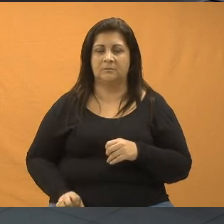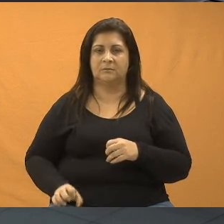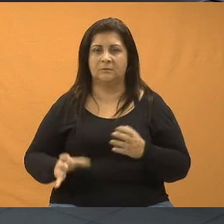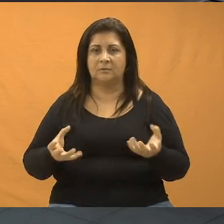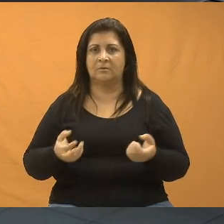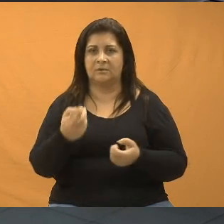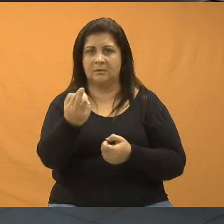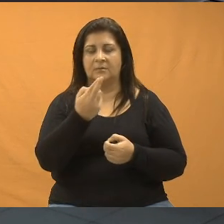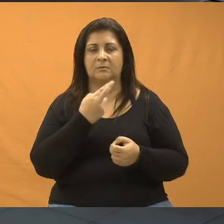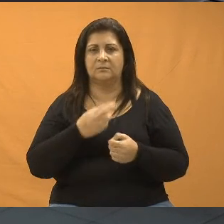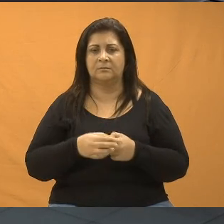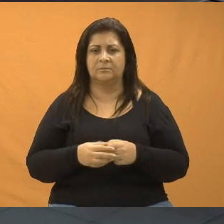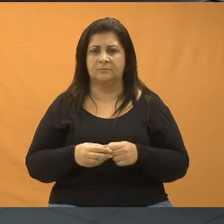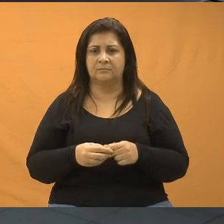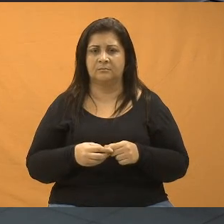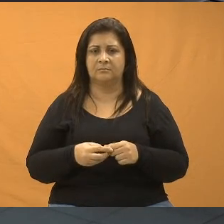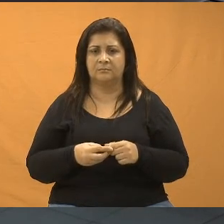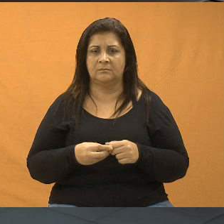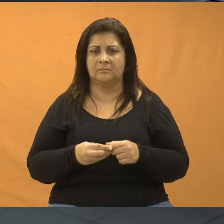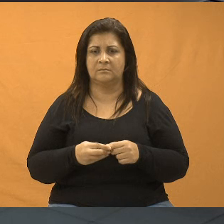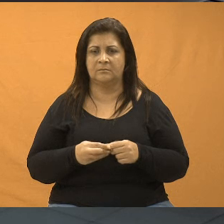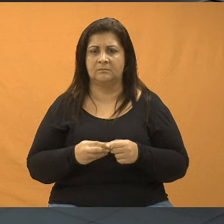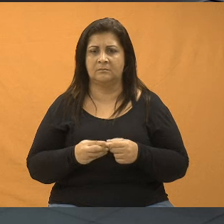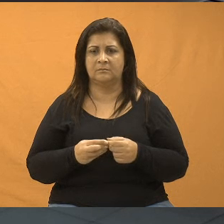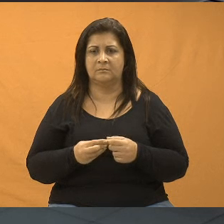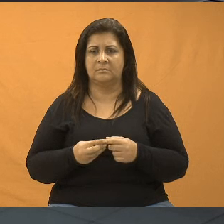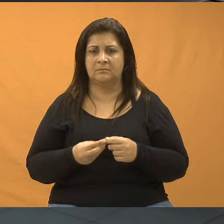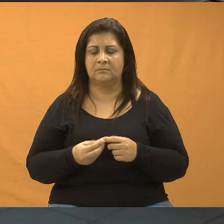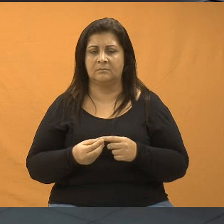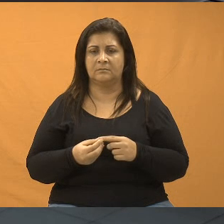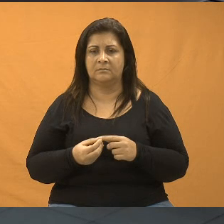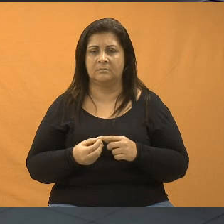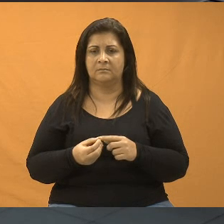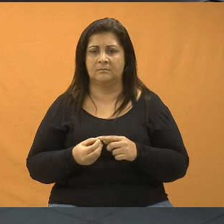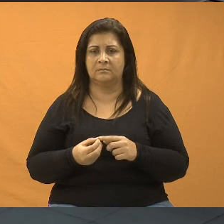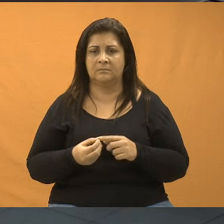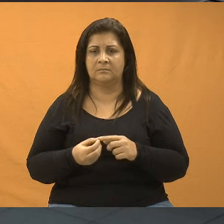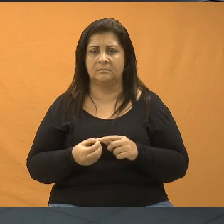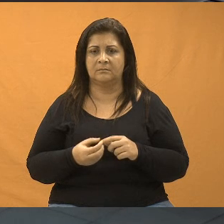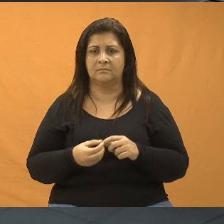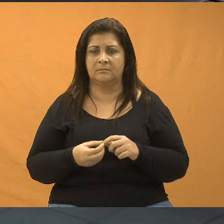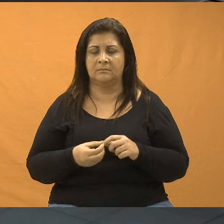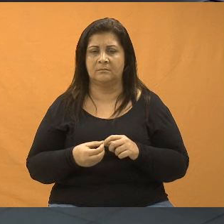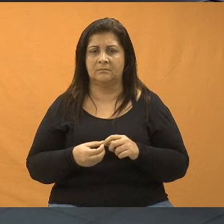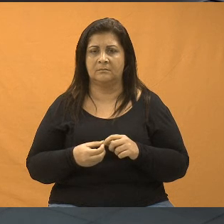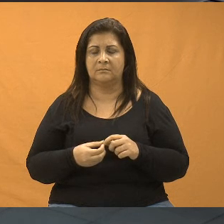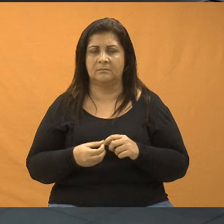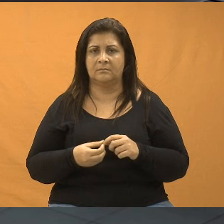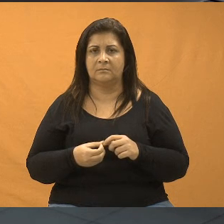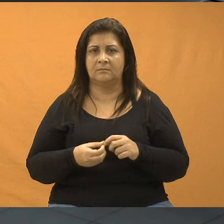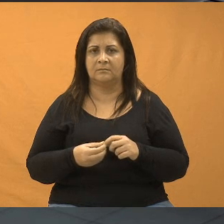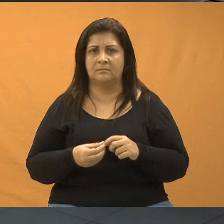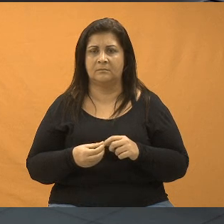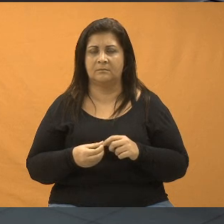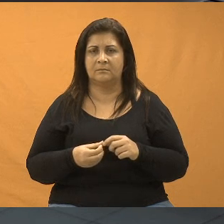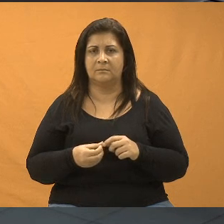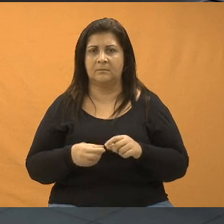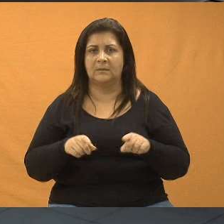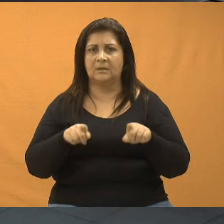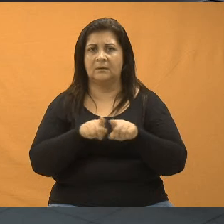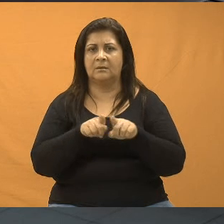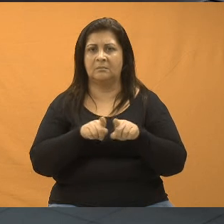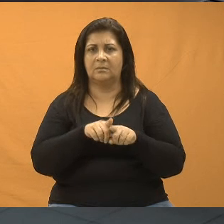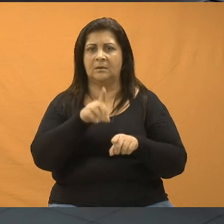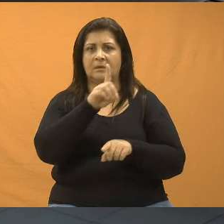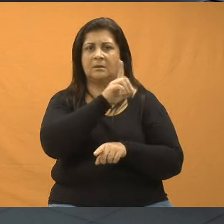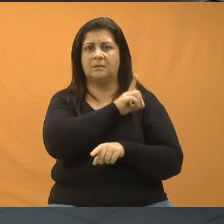A gente tem a verdade, a transparência tem que aparecer. Então, vai dar oportunidade aqui pra gente falar também. No mais, doutor, a porta do gabinete dela está